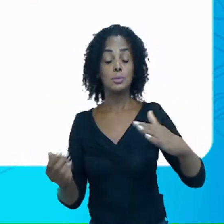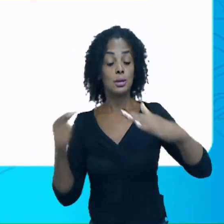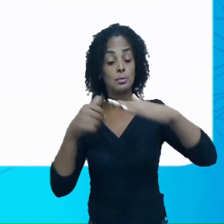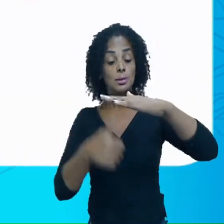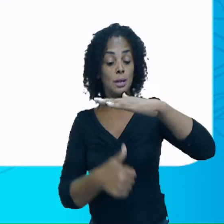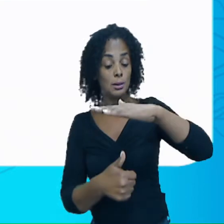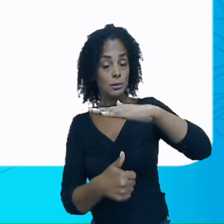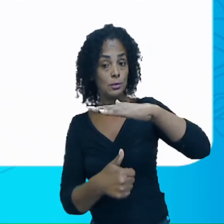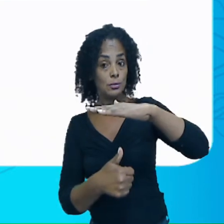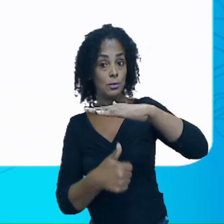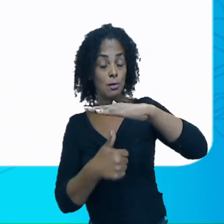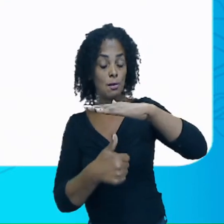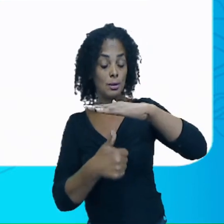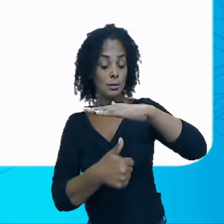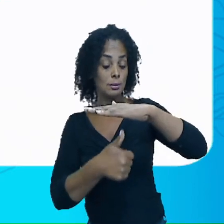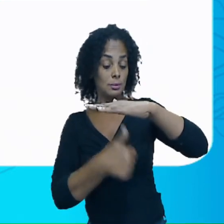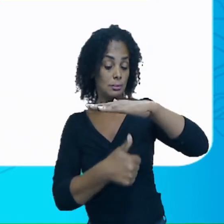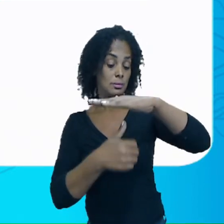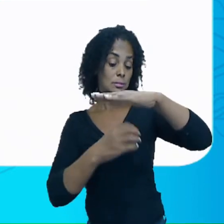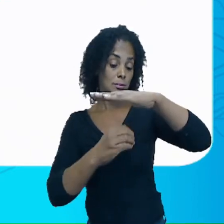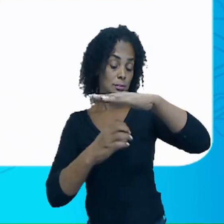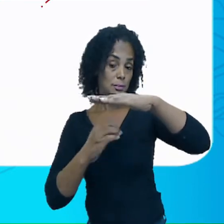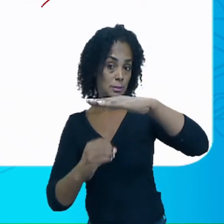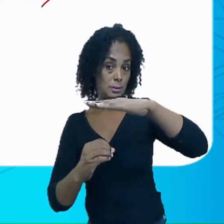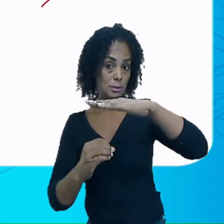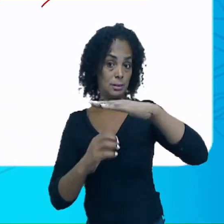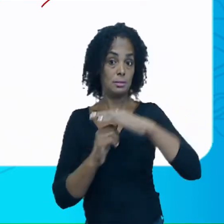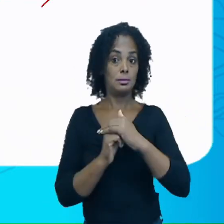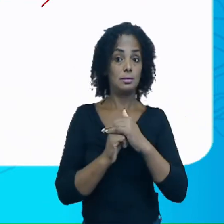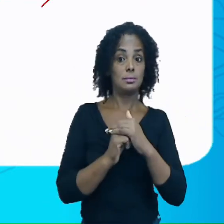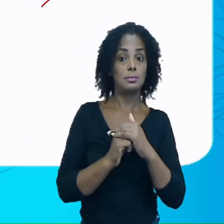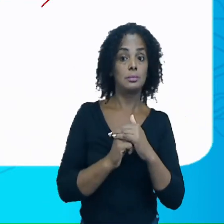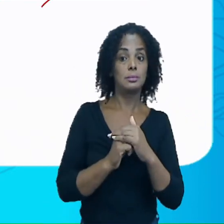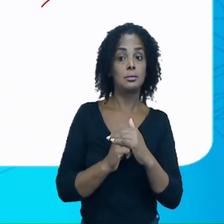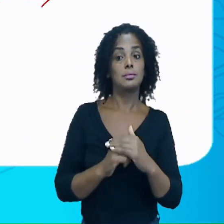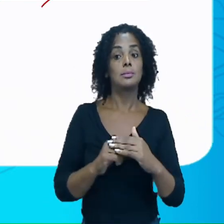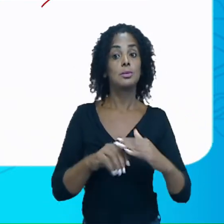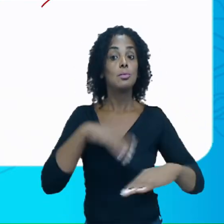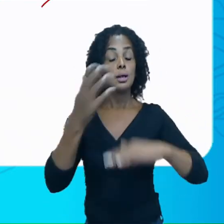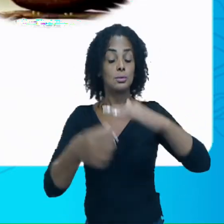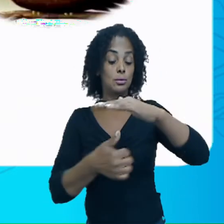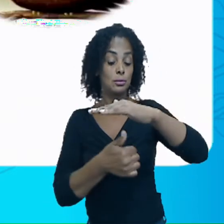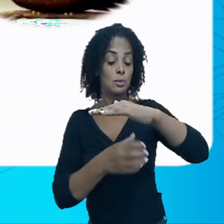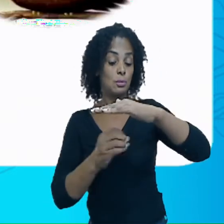E quando 1000, nós lemos milésimos, ok?